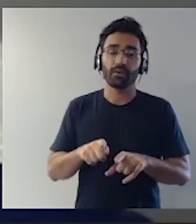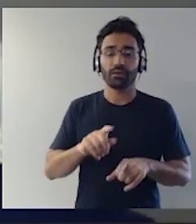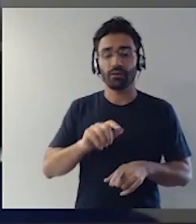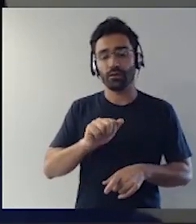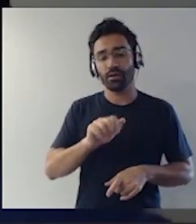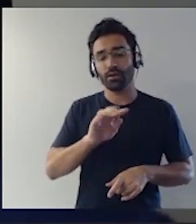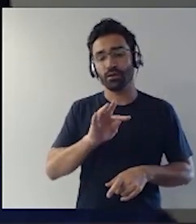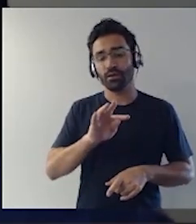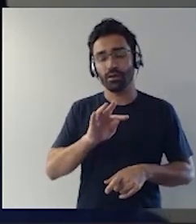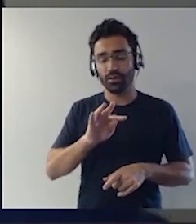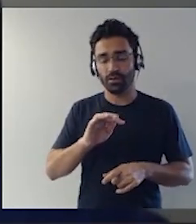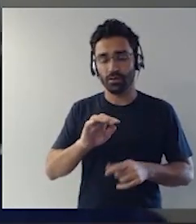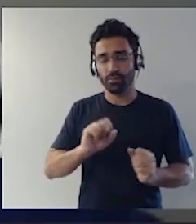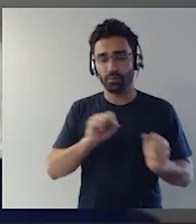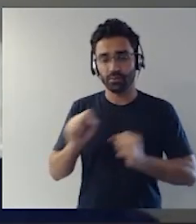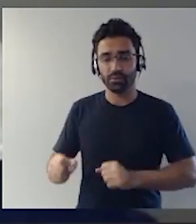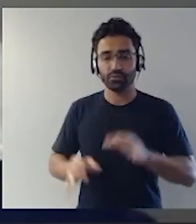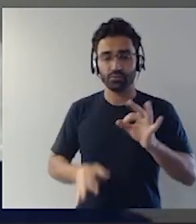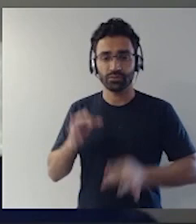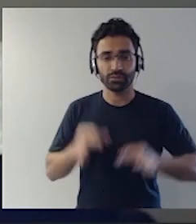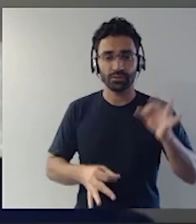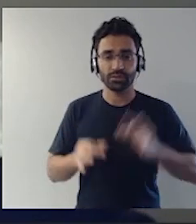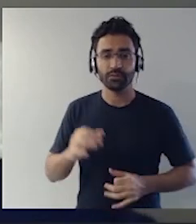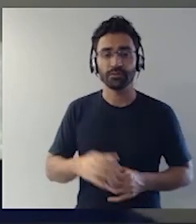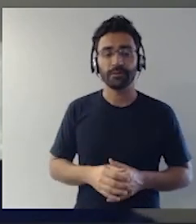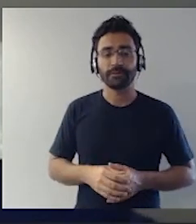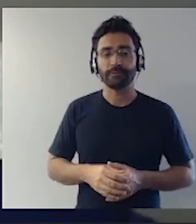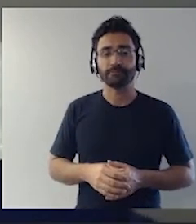do Poder Judiciário, quando abarca